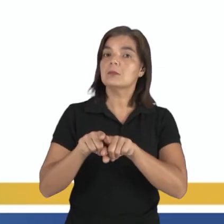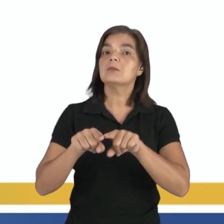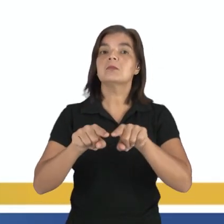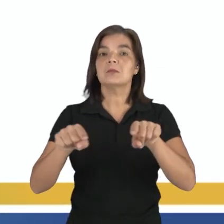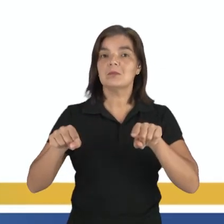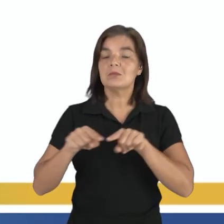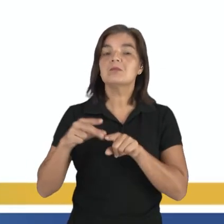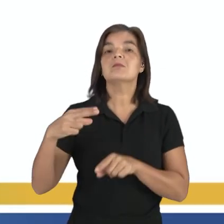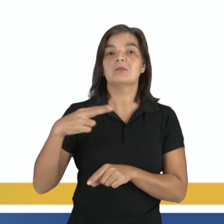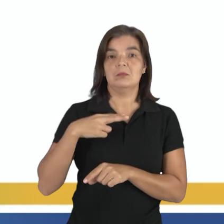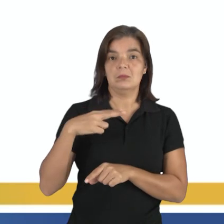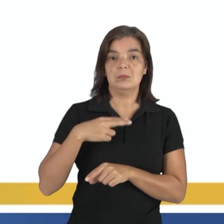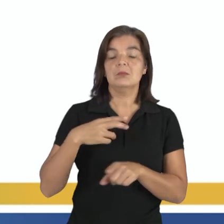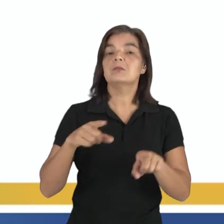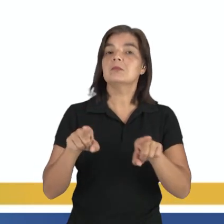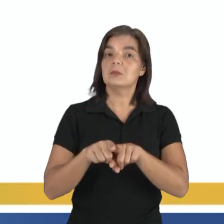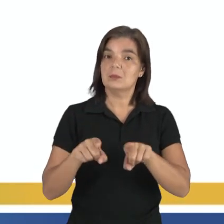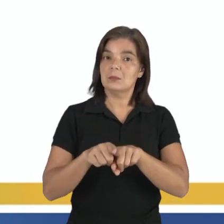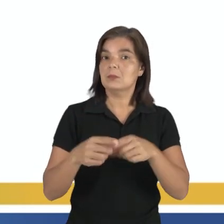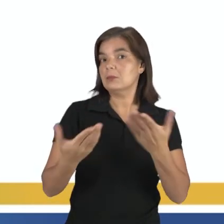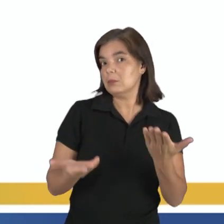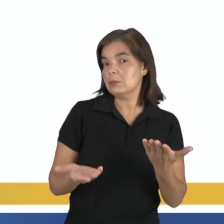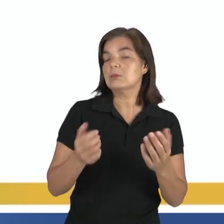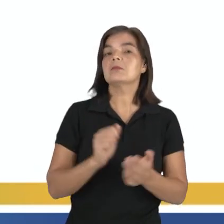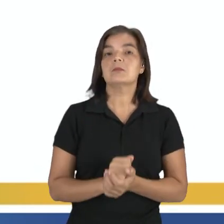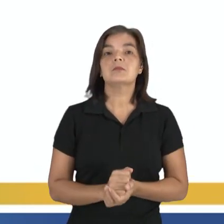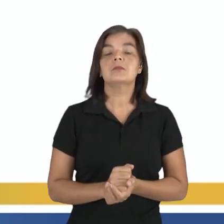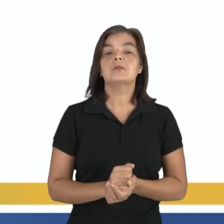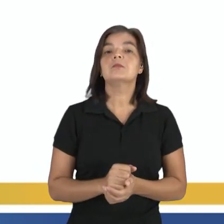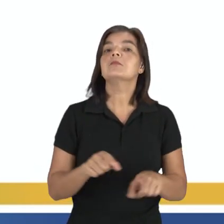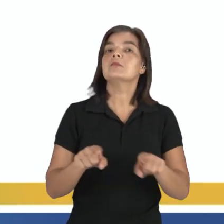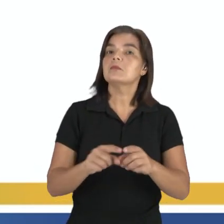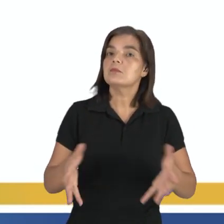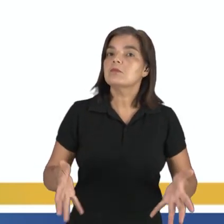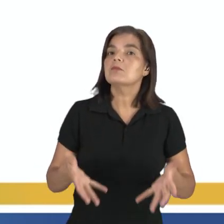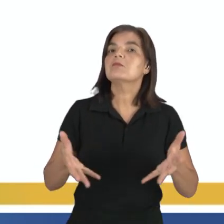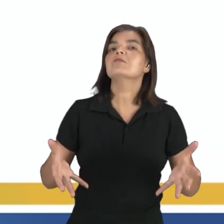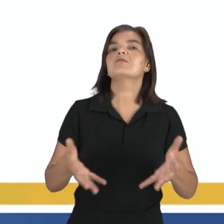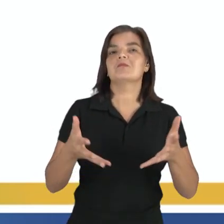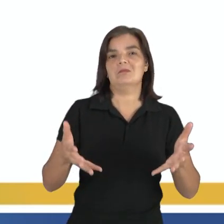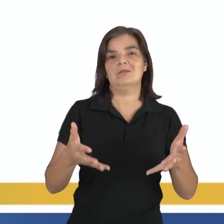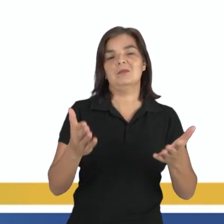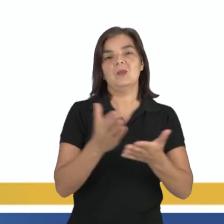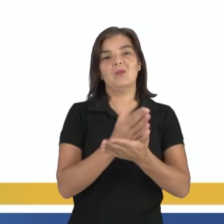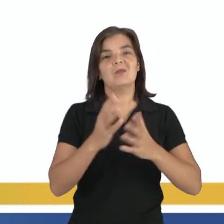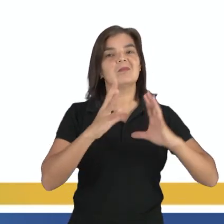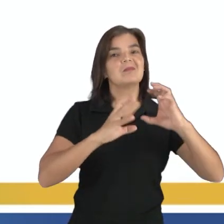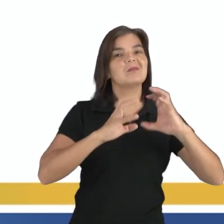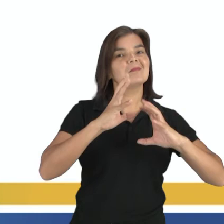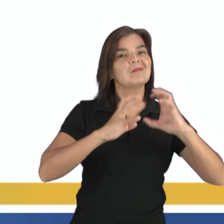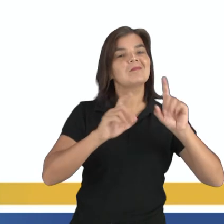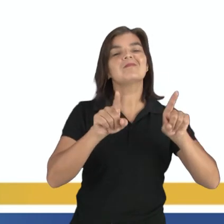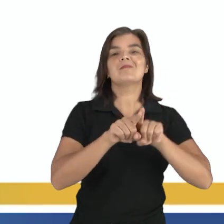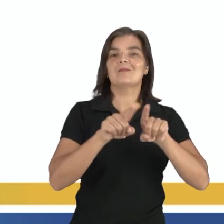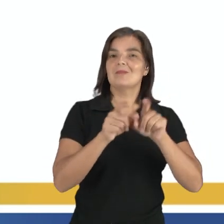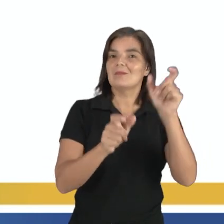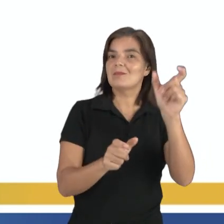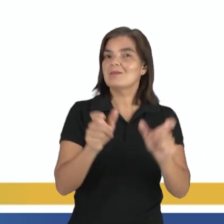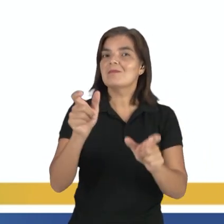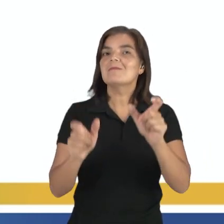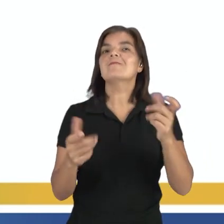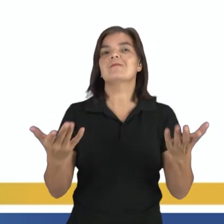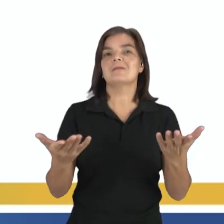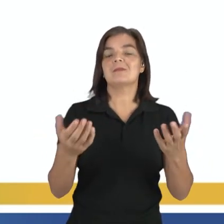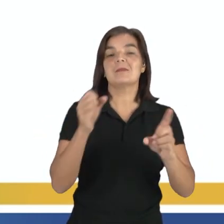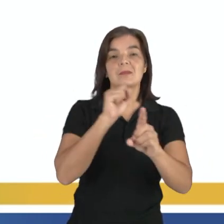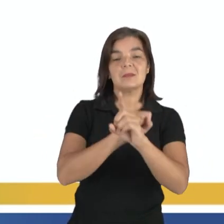privada. Então, a propriedade privada, em certa medida, ela foi a motivação para alguns conflitos entre os indivíduos.